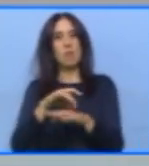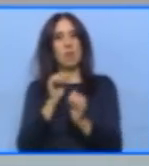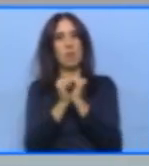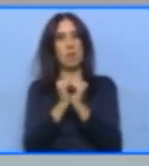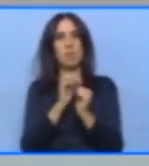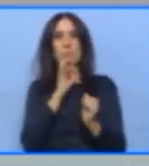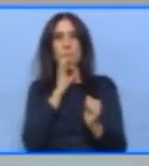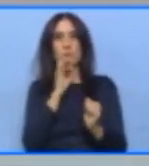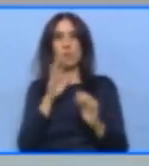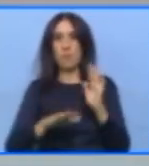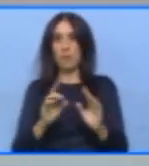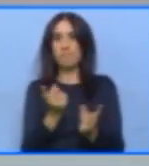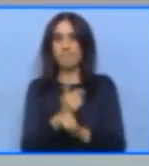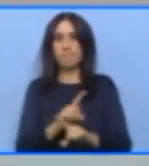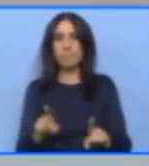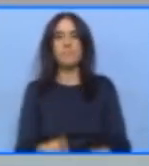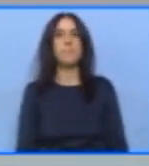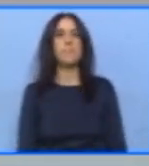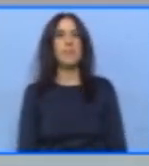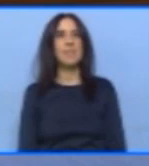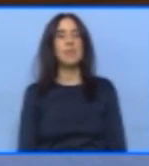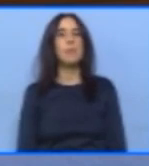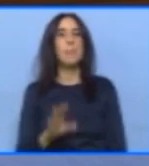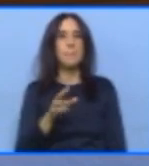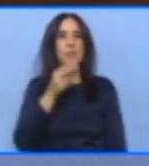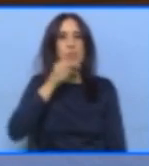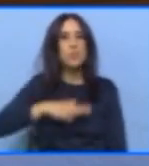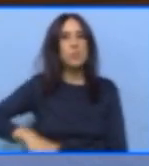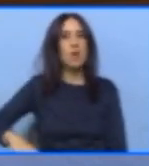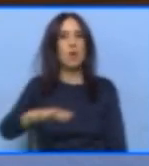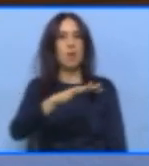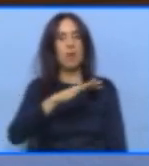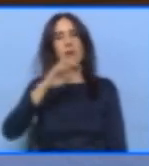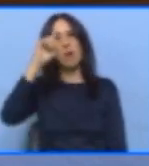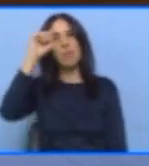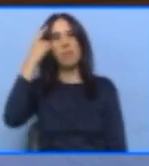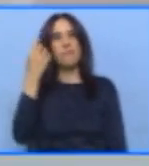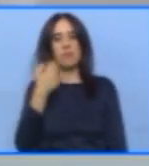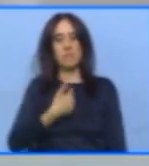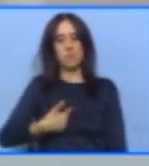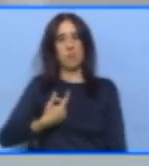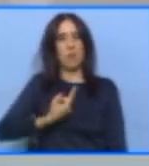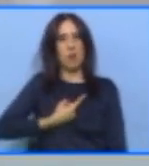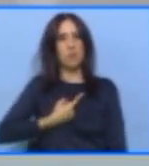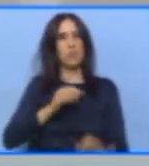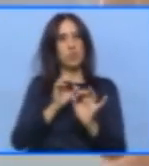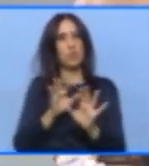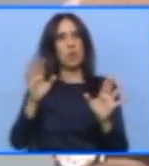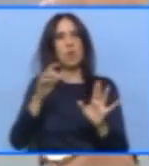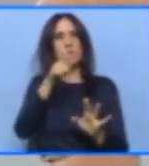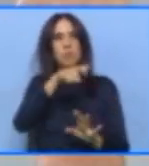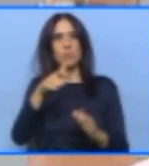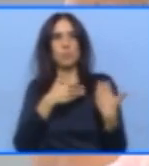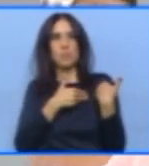quando recusavam. Mas, já, entretanto, no terreno já estava disseminada uma consciência também do ser cristão em que as pessoas assumiram a